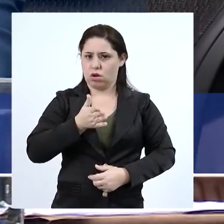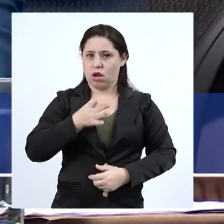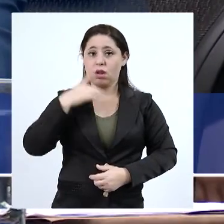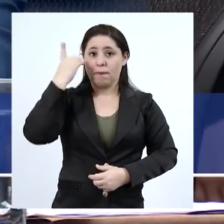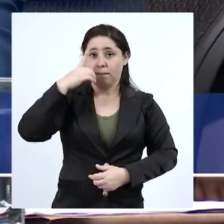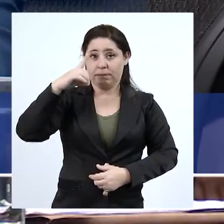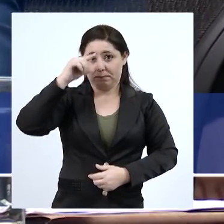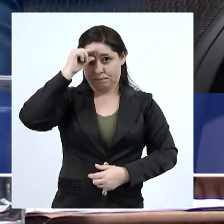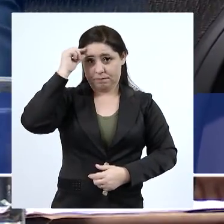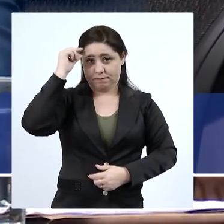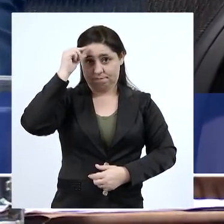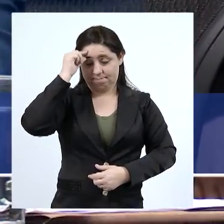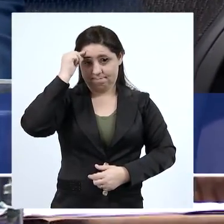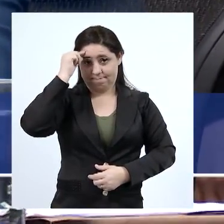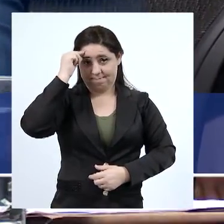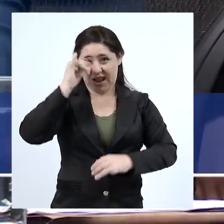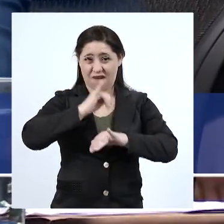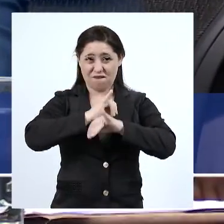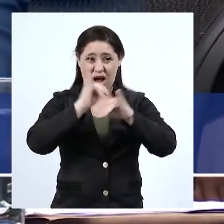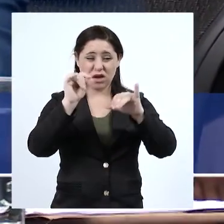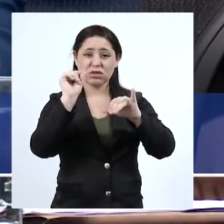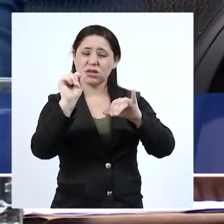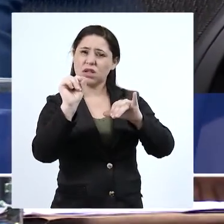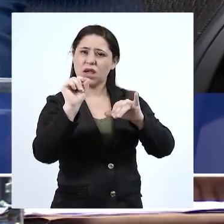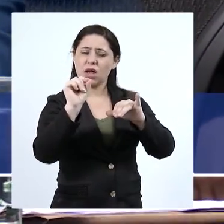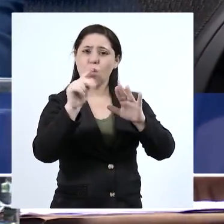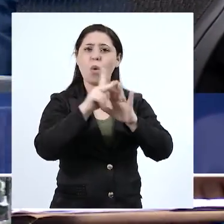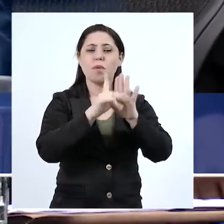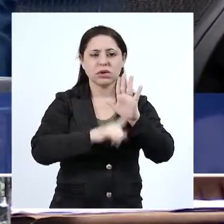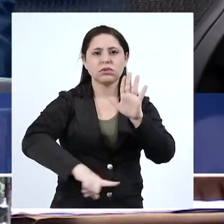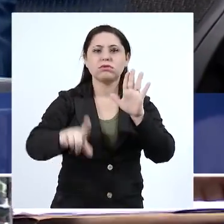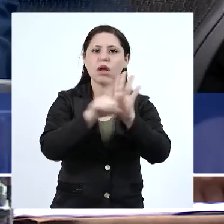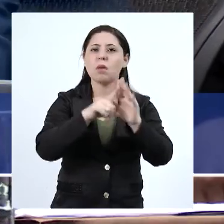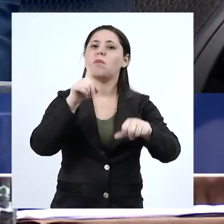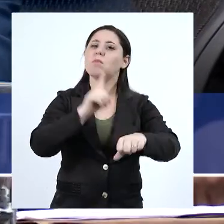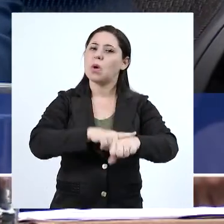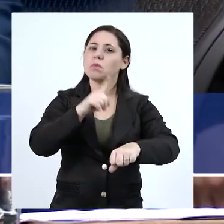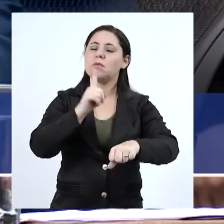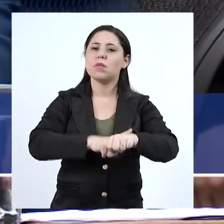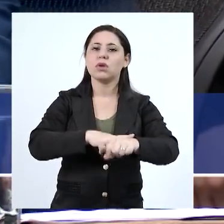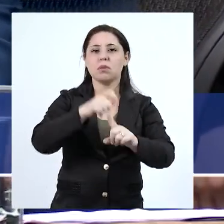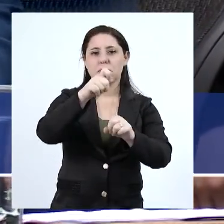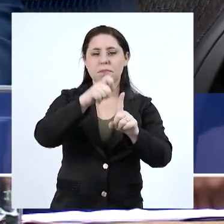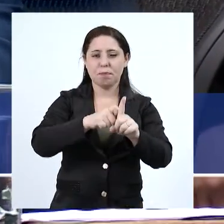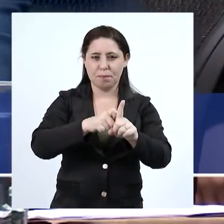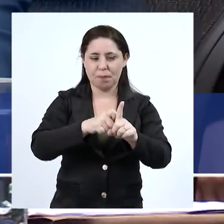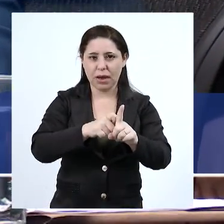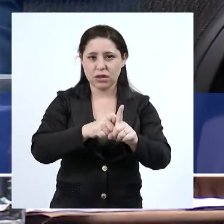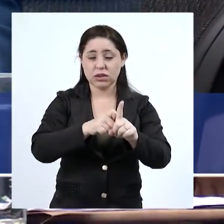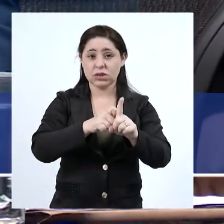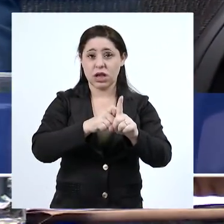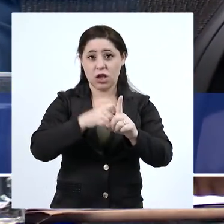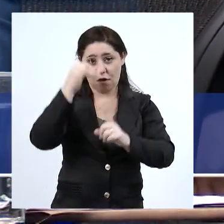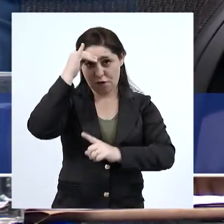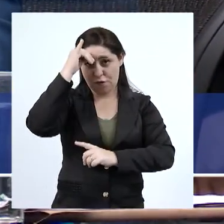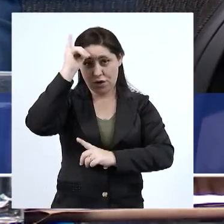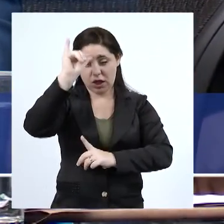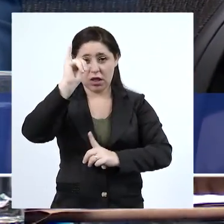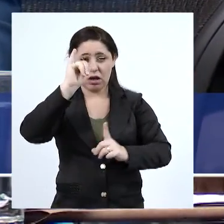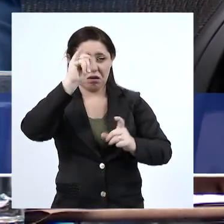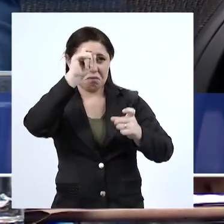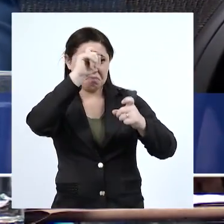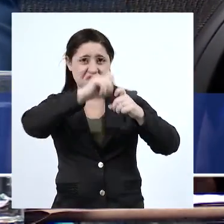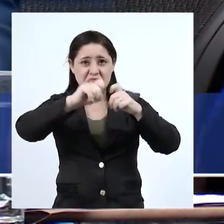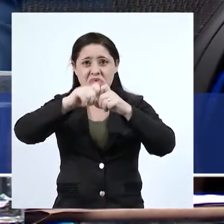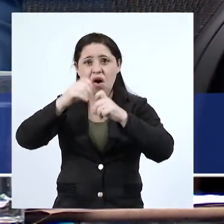Já o deputado Herculano Borges, do Solidariedade, afirmou que o projeto vem em momento oportuno, no mês de combate ao